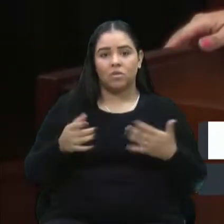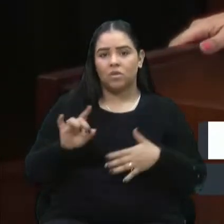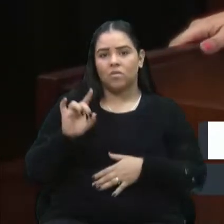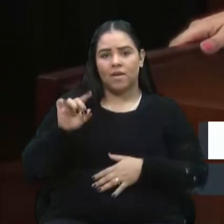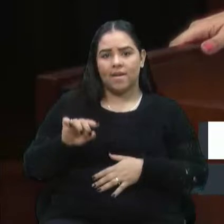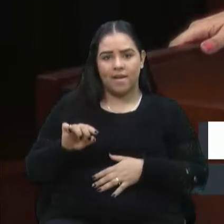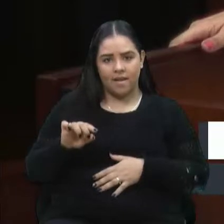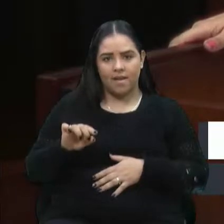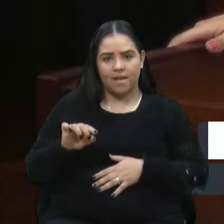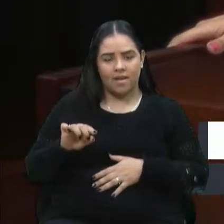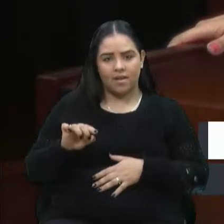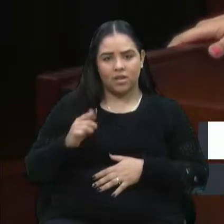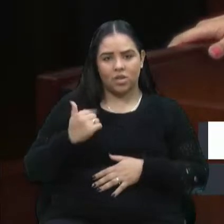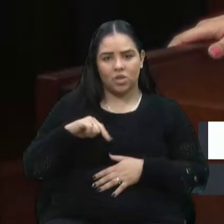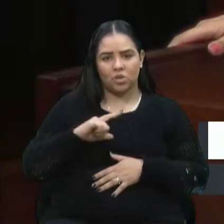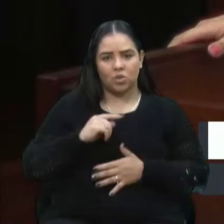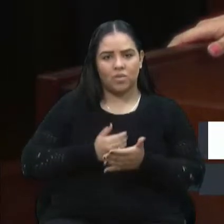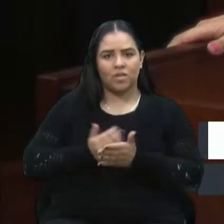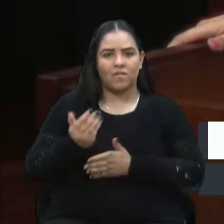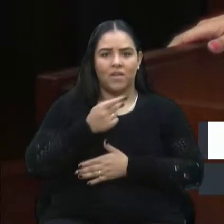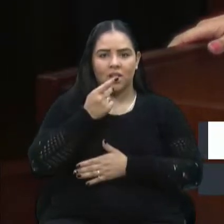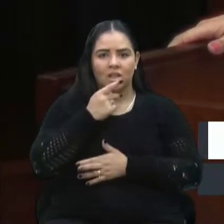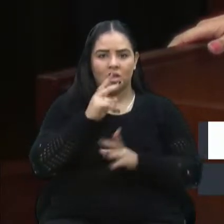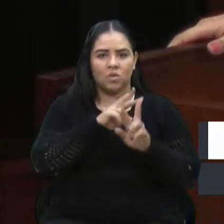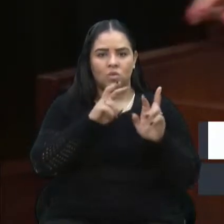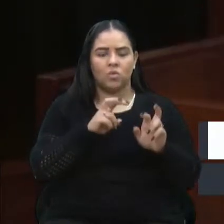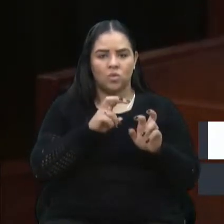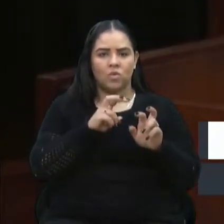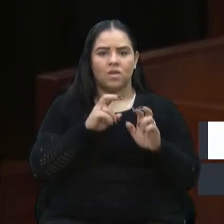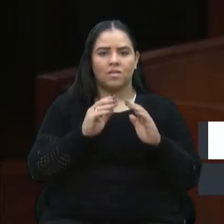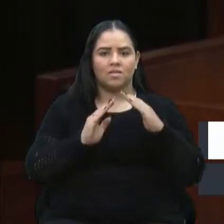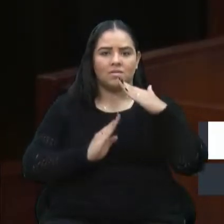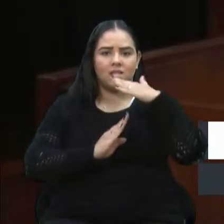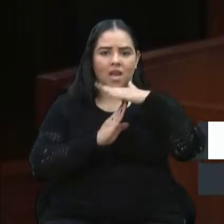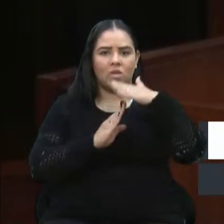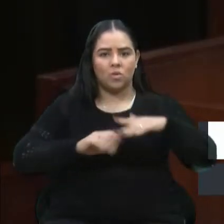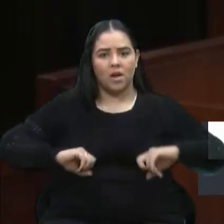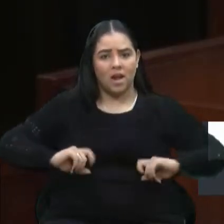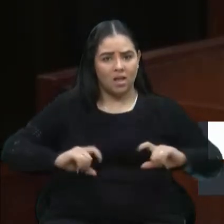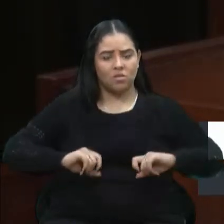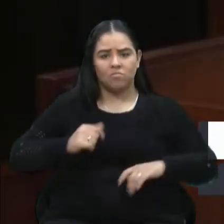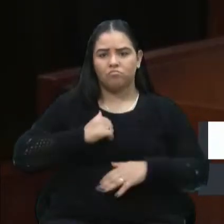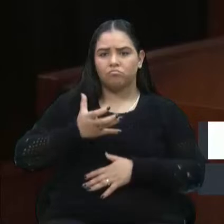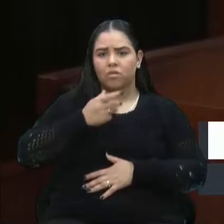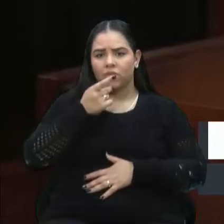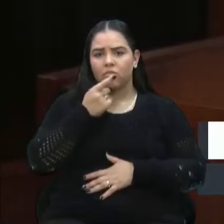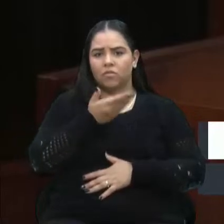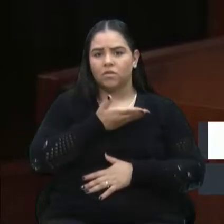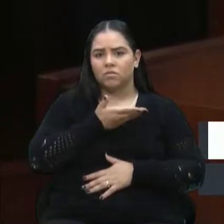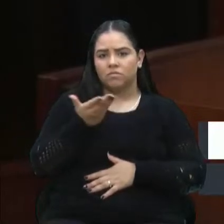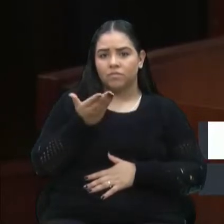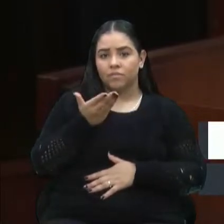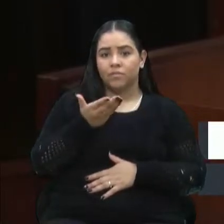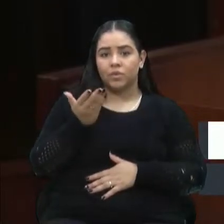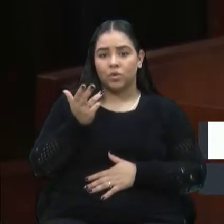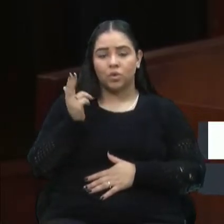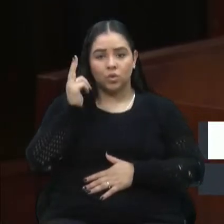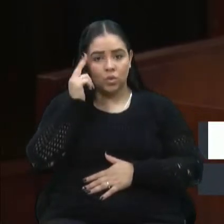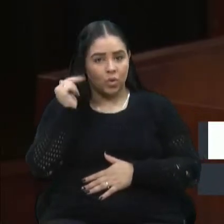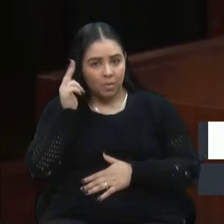algo que a gente vai começar a falar sobre a questão do teto de gasto. E aí eu quero dizer para vocês o seguinte, que